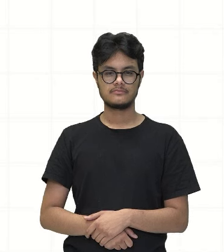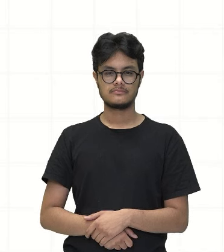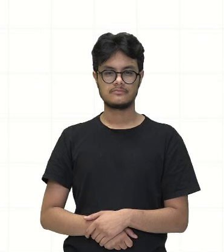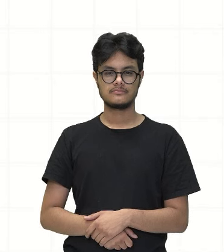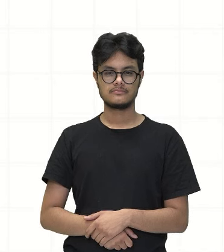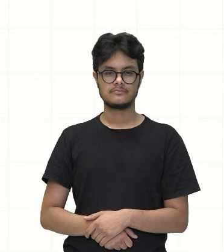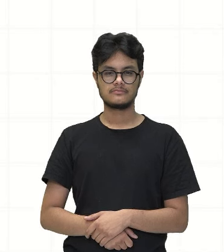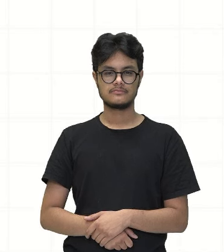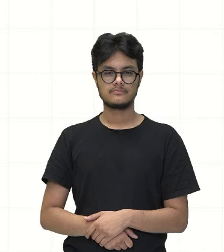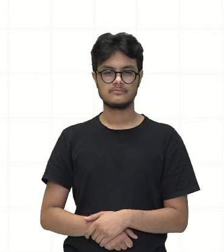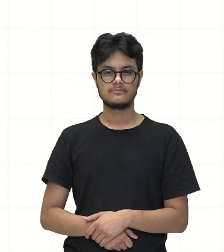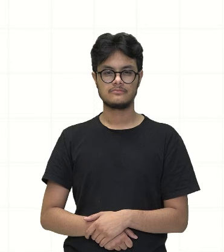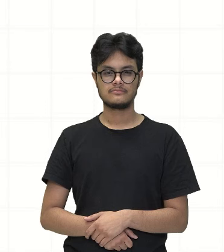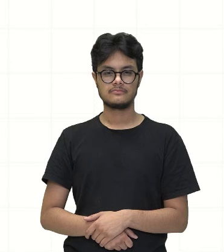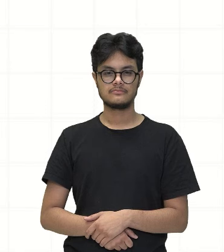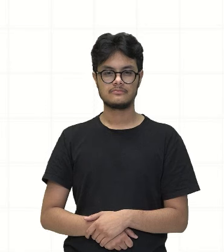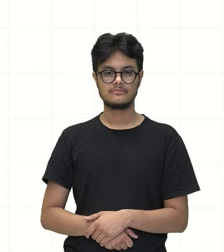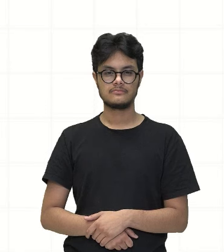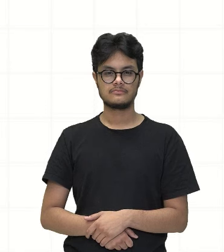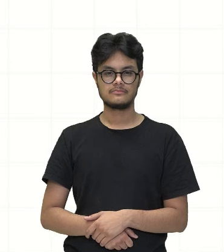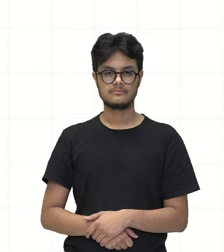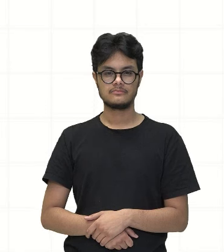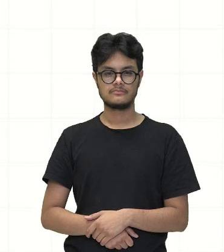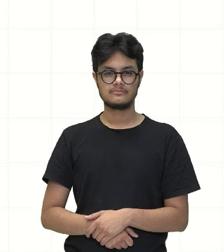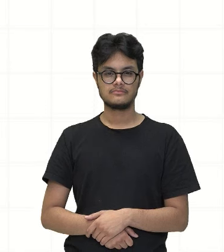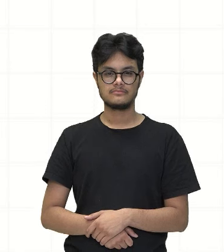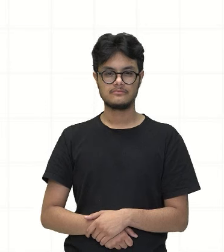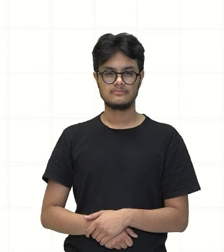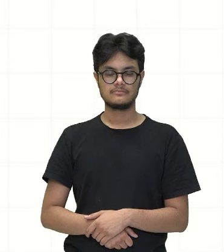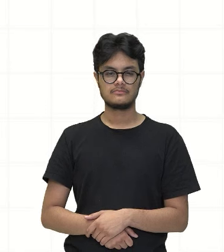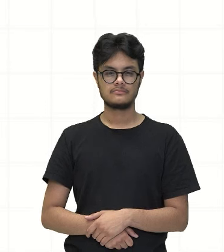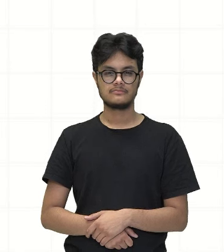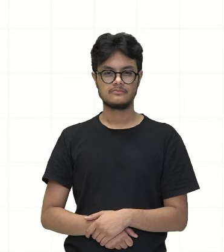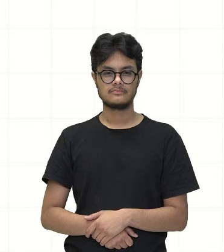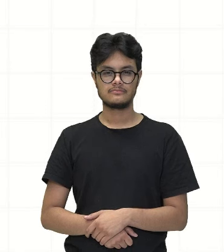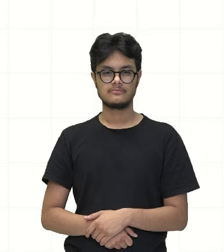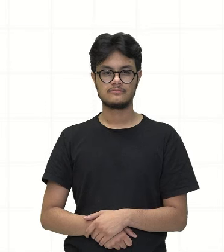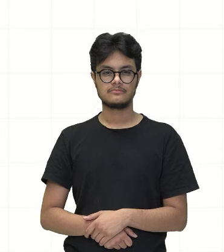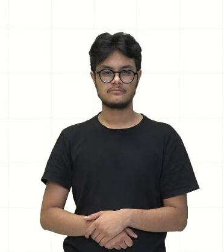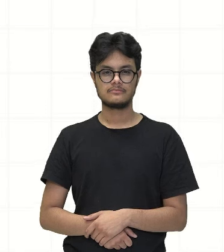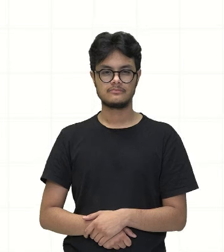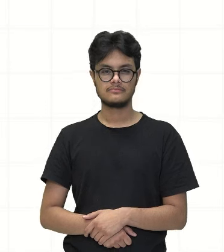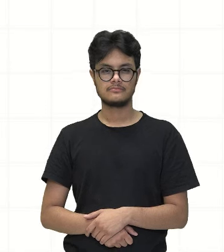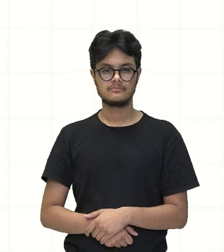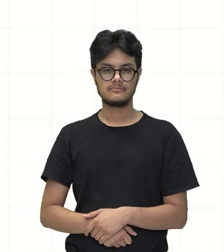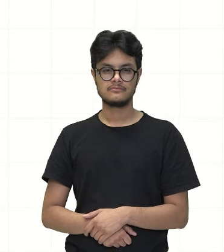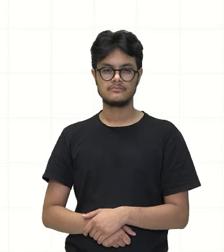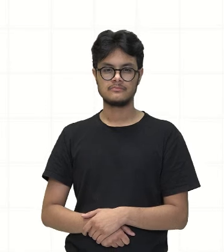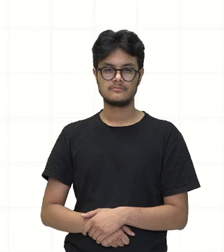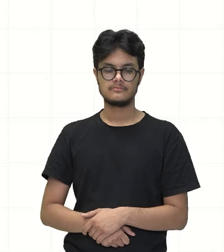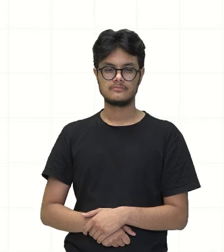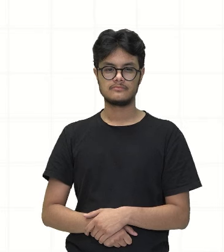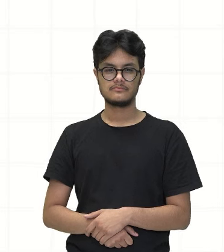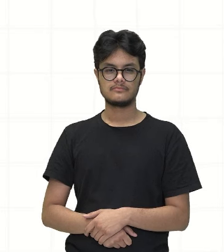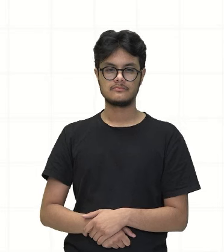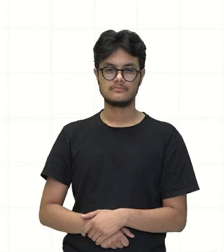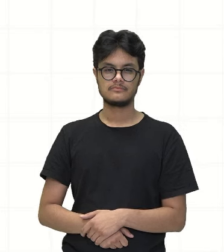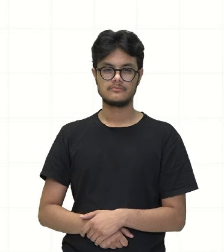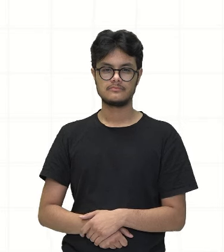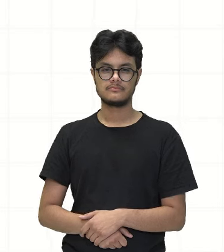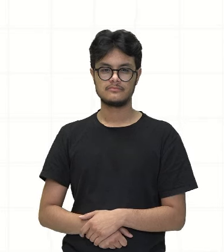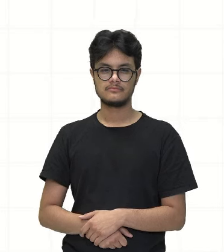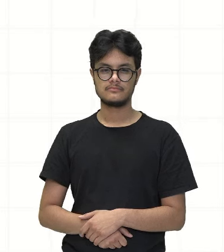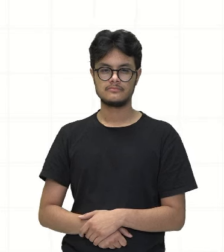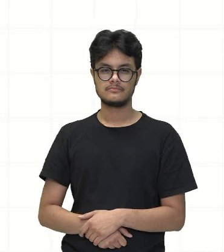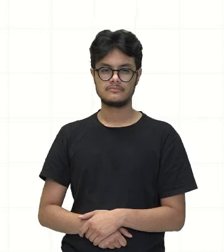do cateto B. E assim acontece para o cateto C também. Essa era a ideia aí de projeção que eu